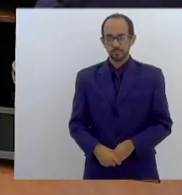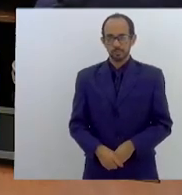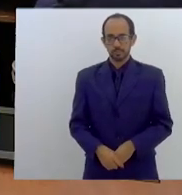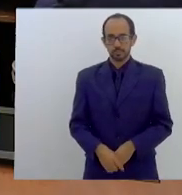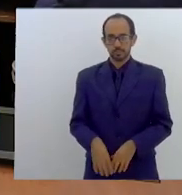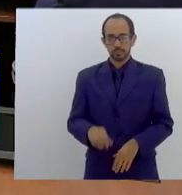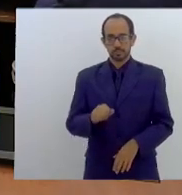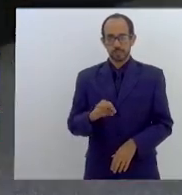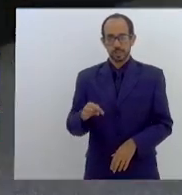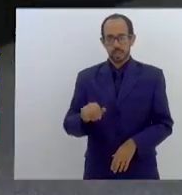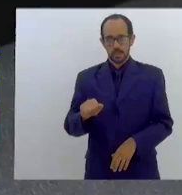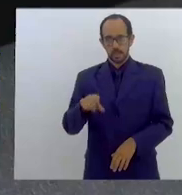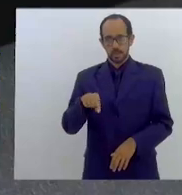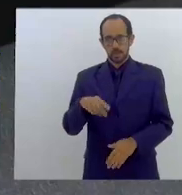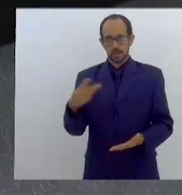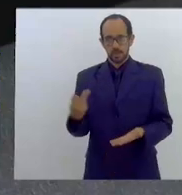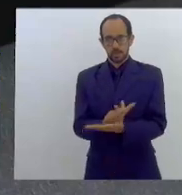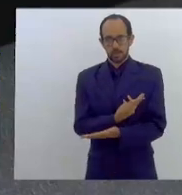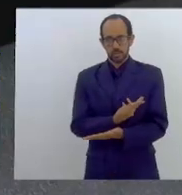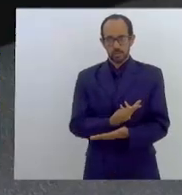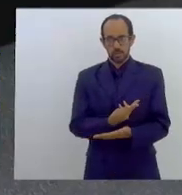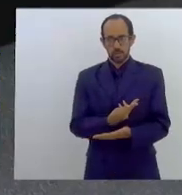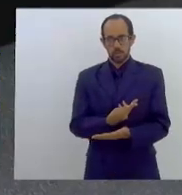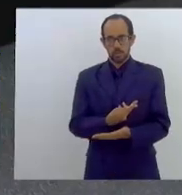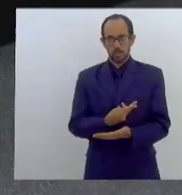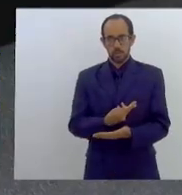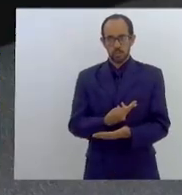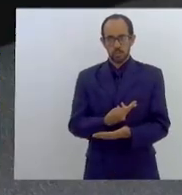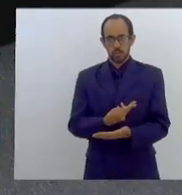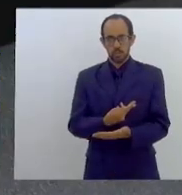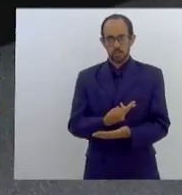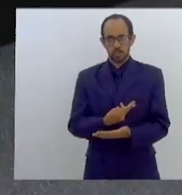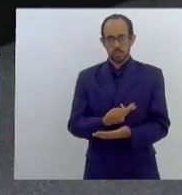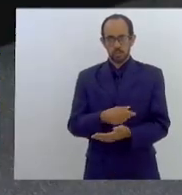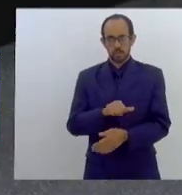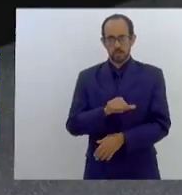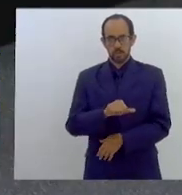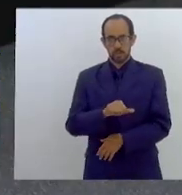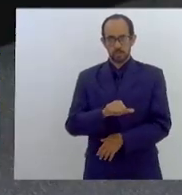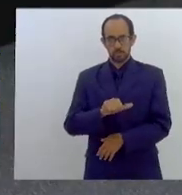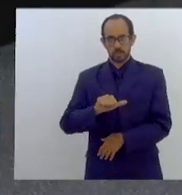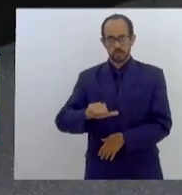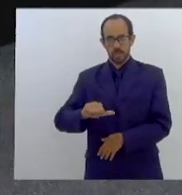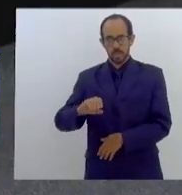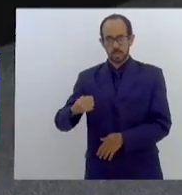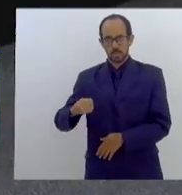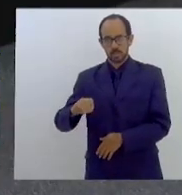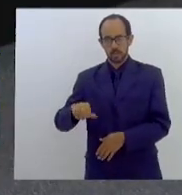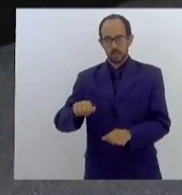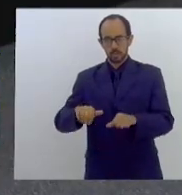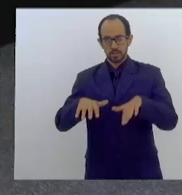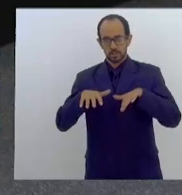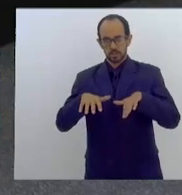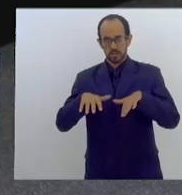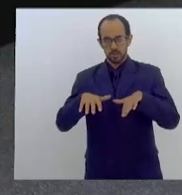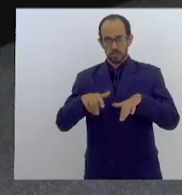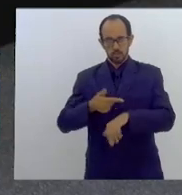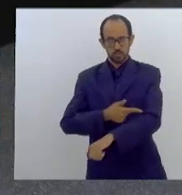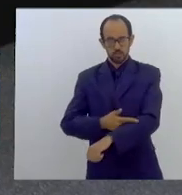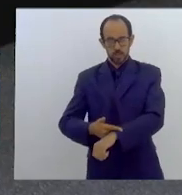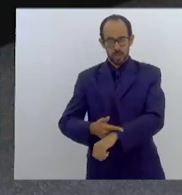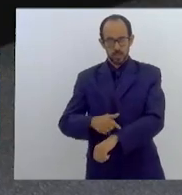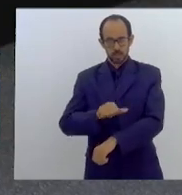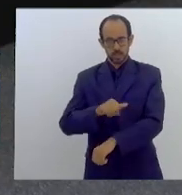A ata reflete com exatidão o ocorrido na 115ª sessão ordinária, que iniciada às 14